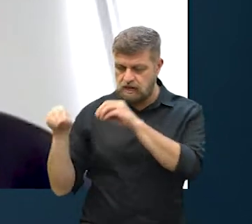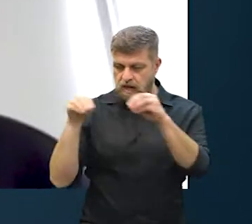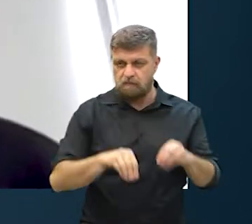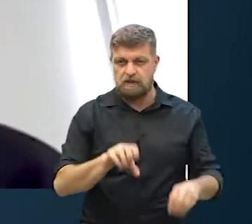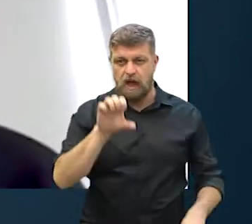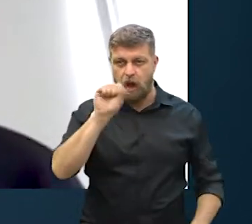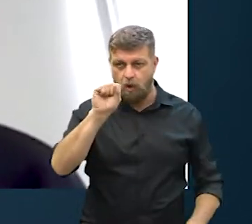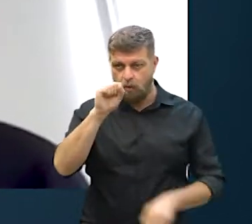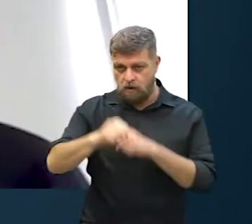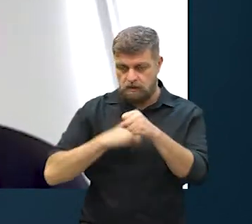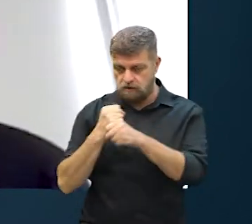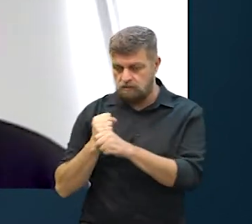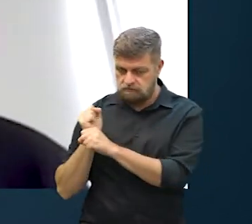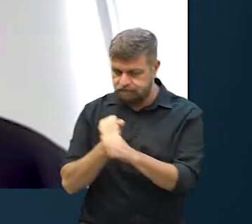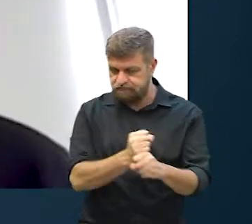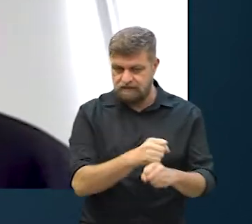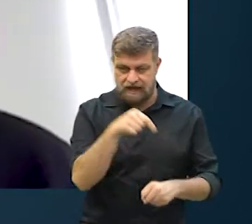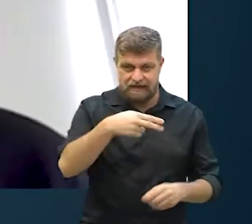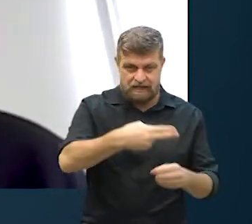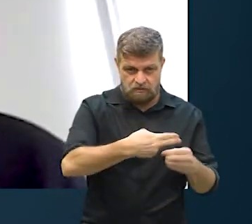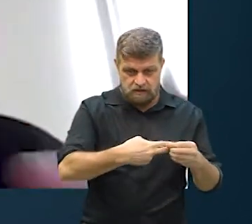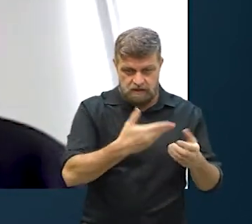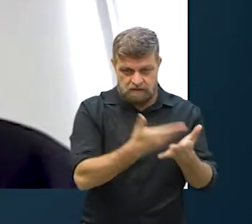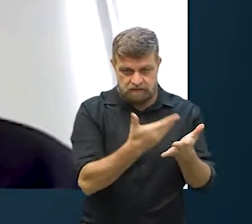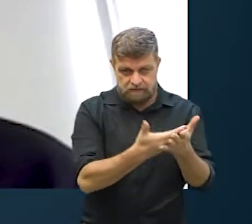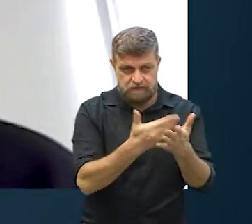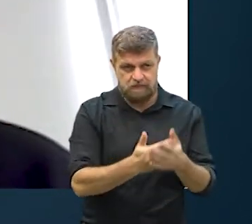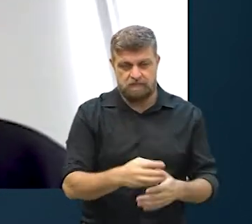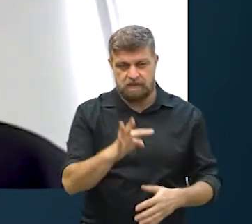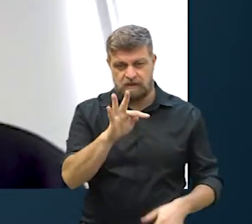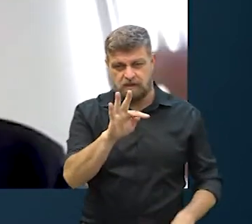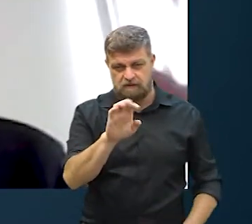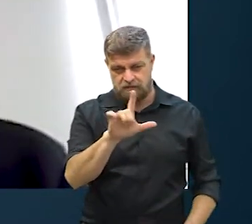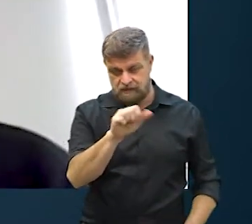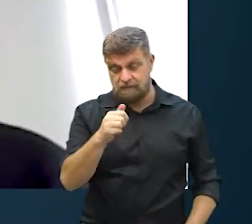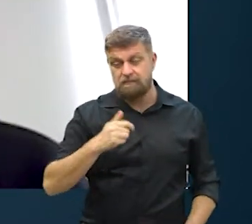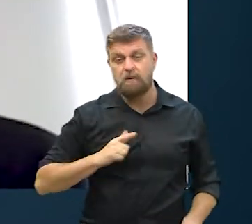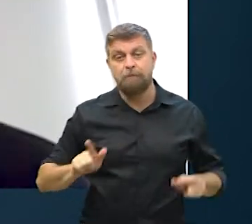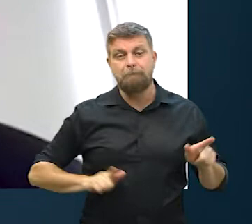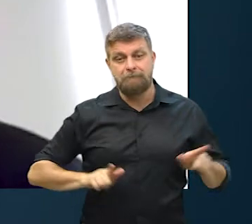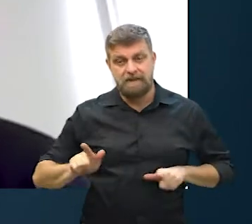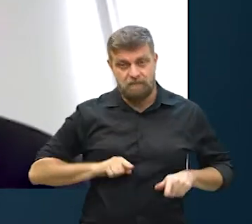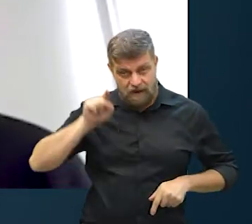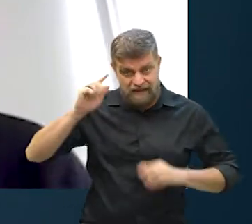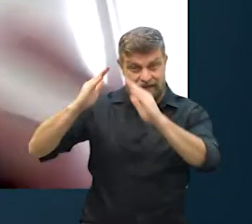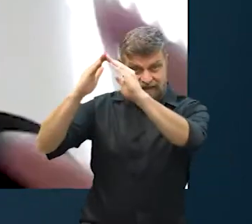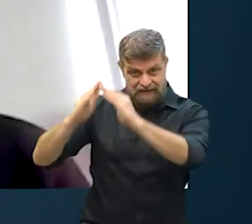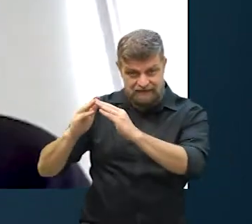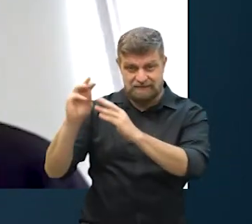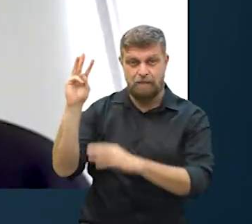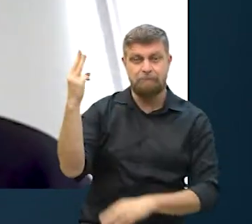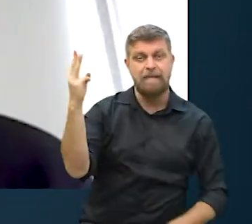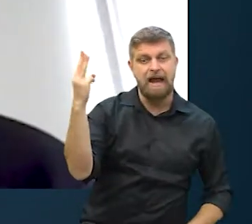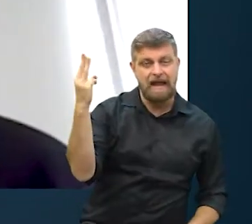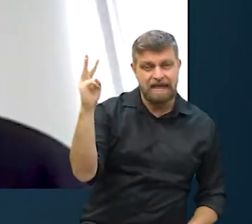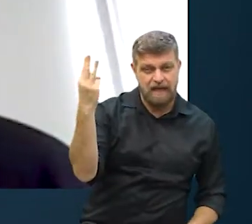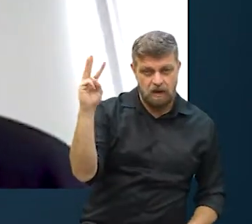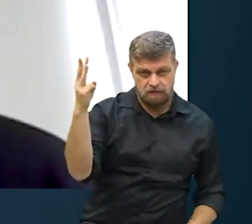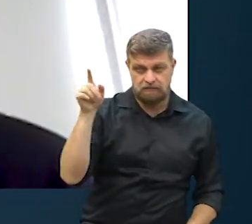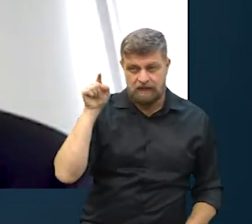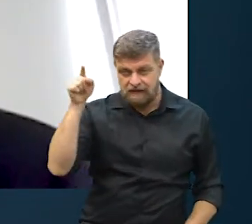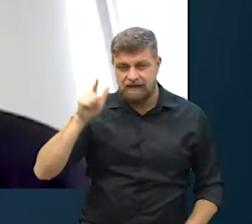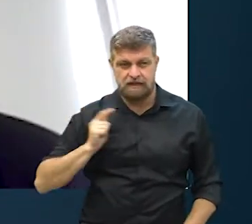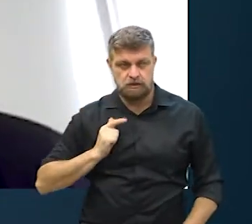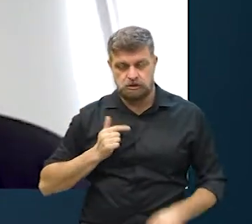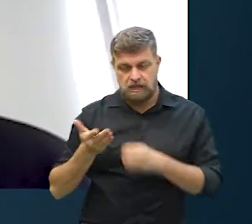já tem 8 anos, vim fazer Unicamp. E o Felipe, ele é meu primo e ele é de São Luís do Maranhão. Então lá ele já tinha toda a